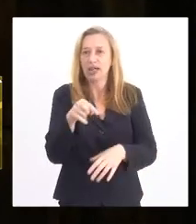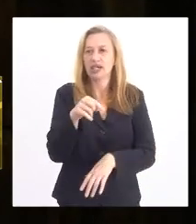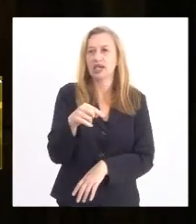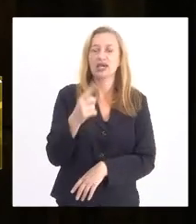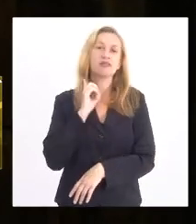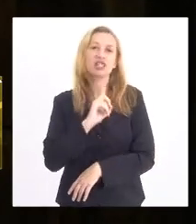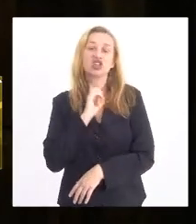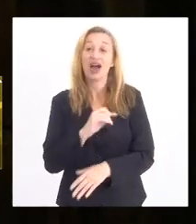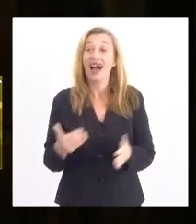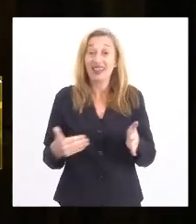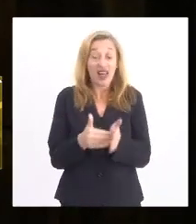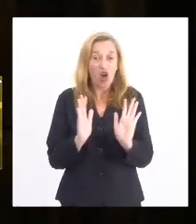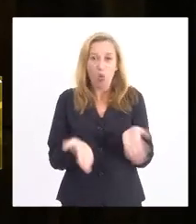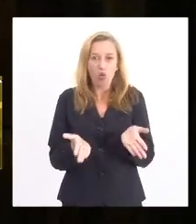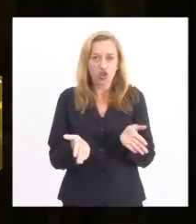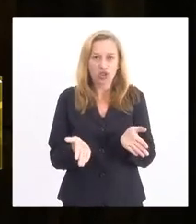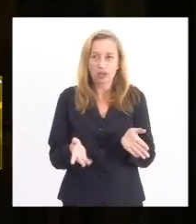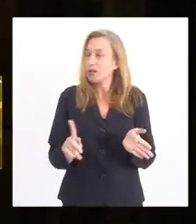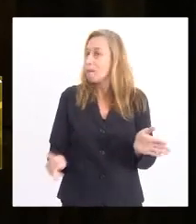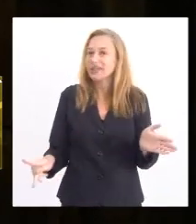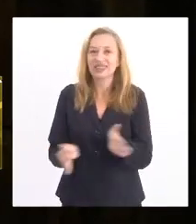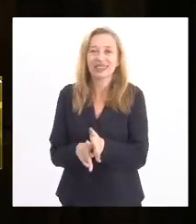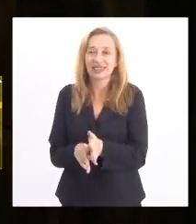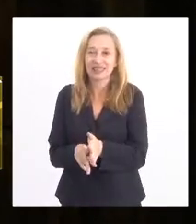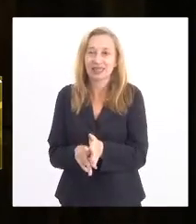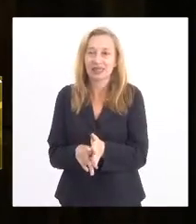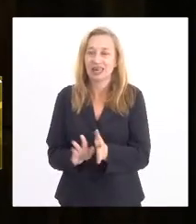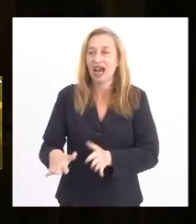hoje não estava no mapa do Turismo brasileiro